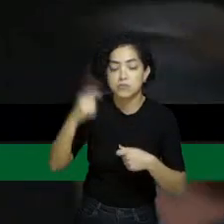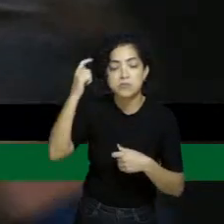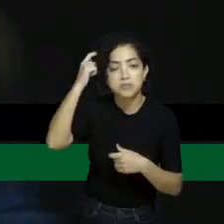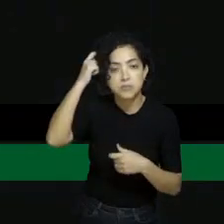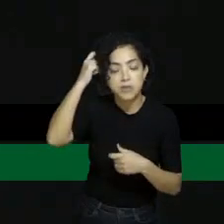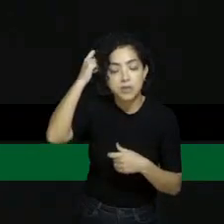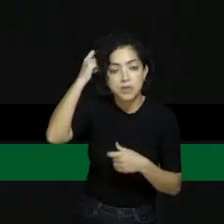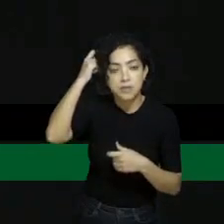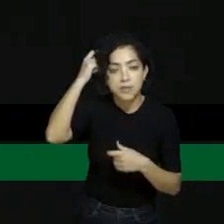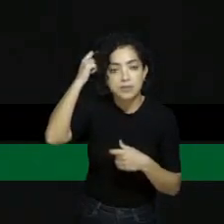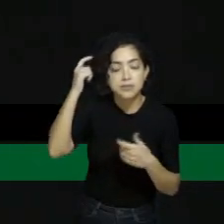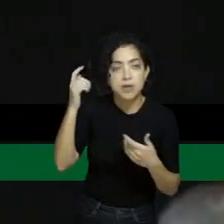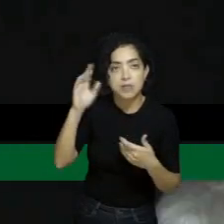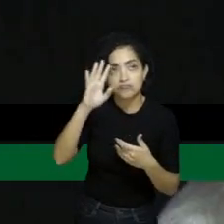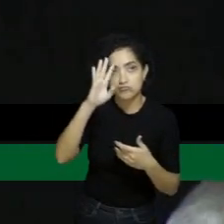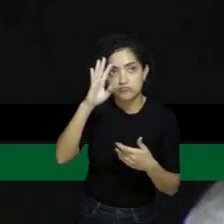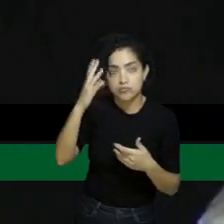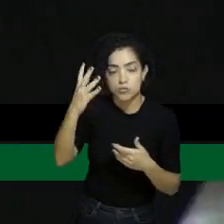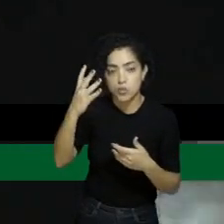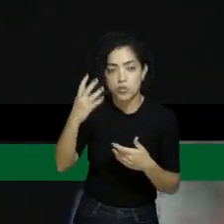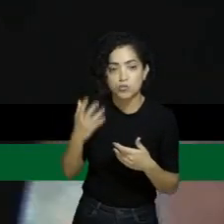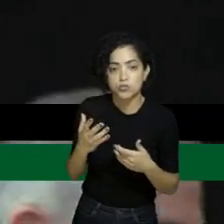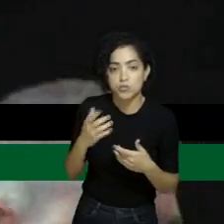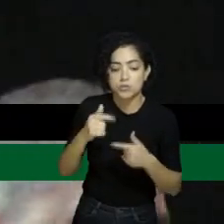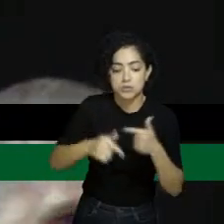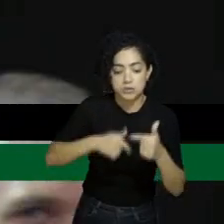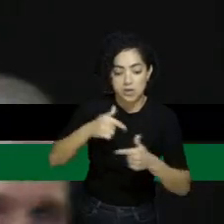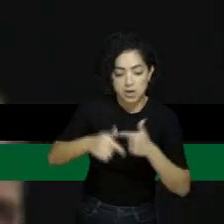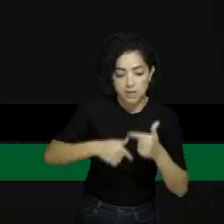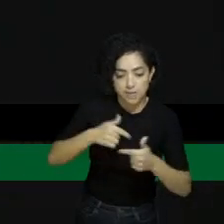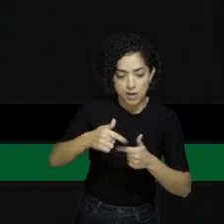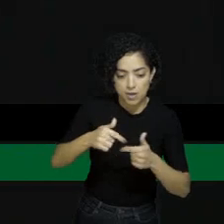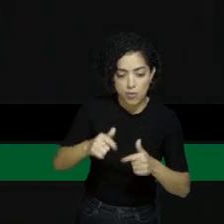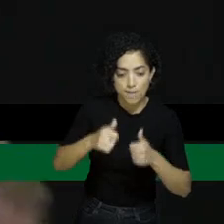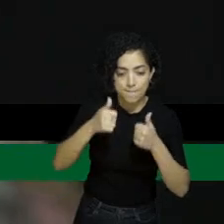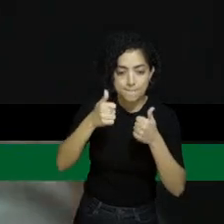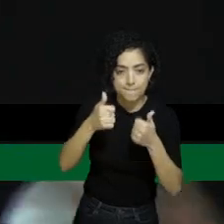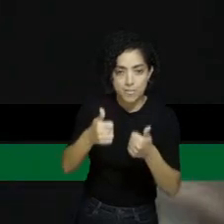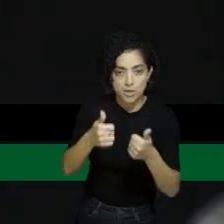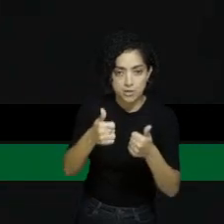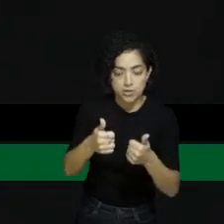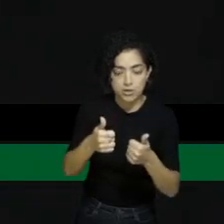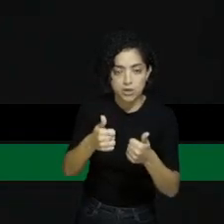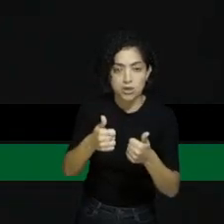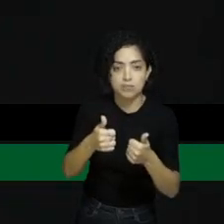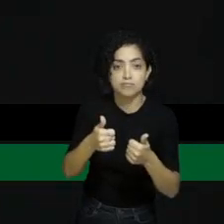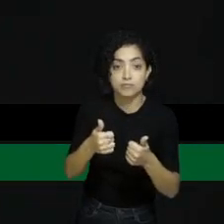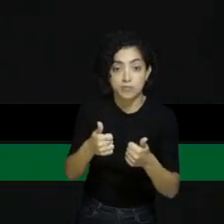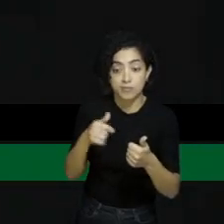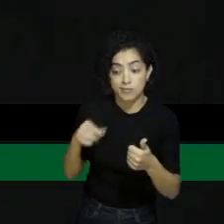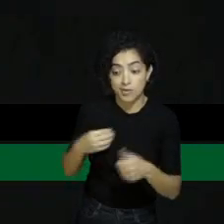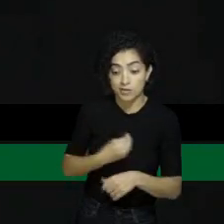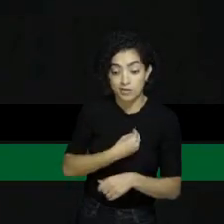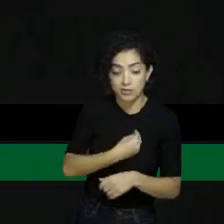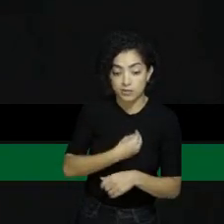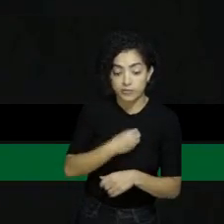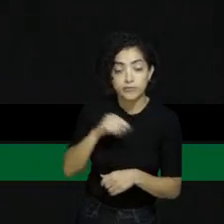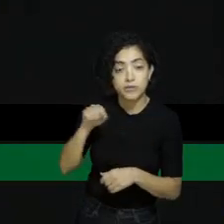em soluções e temos que trabalhar por melhores condições para quem vive no campo.